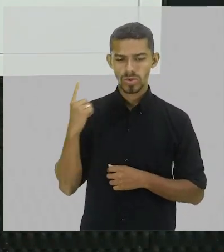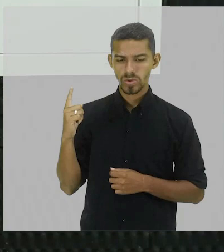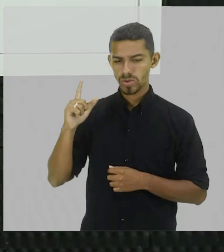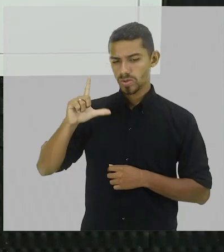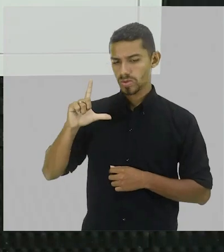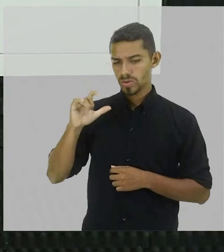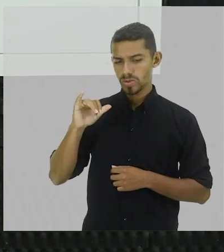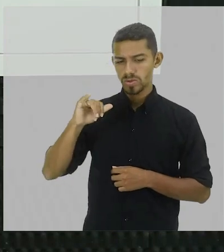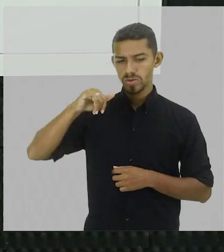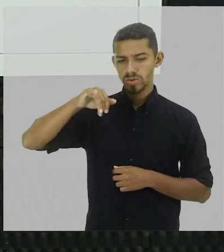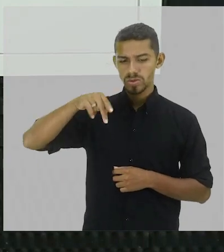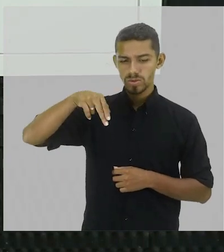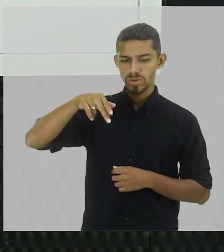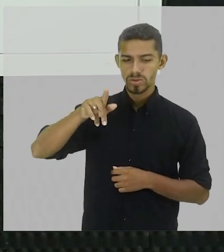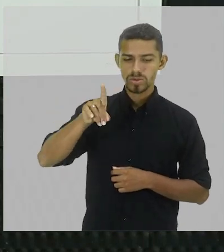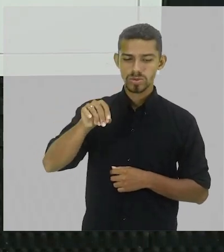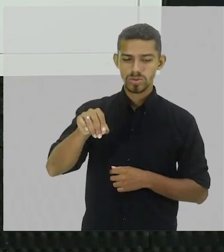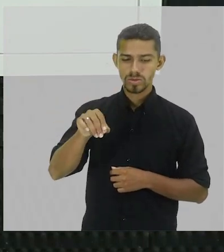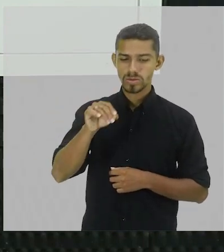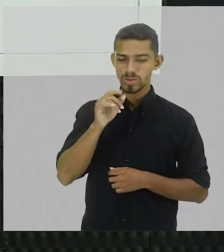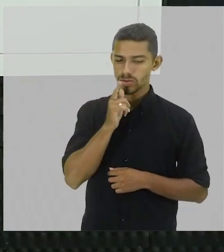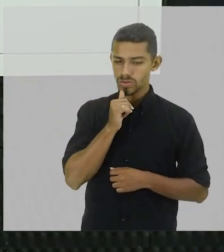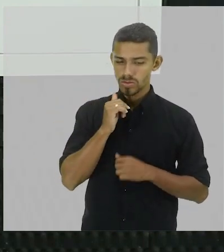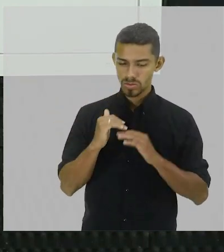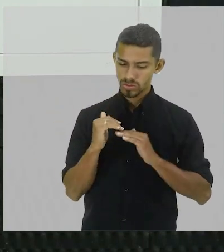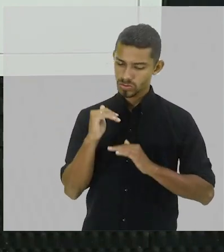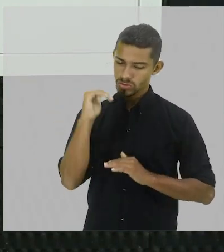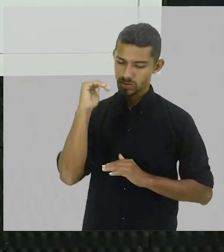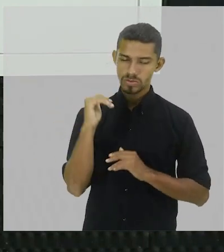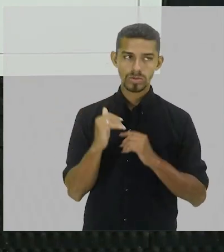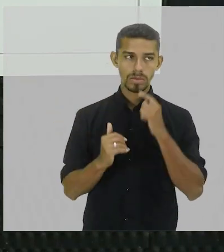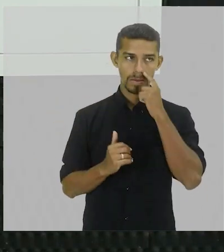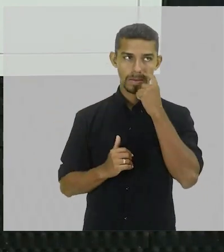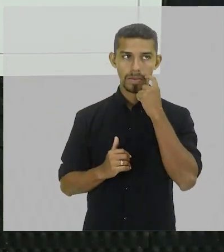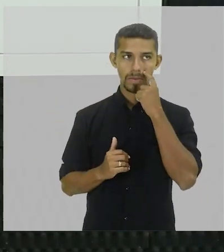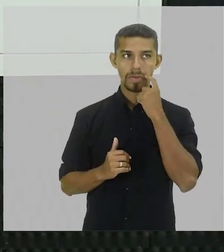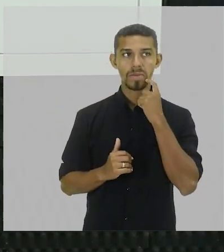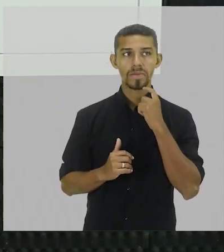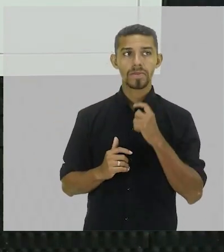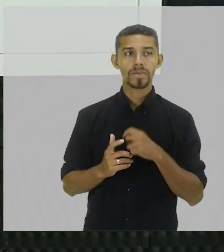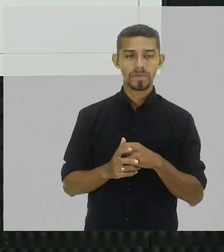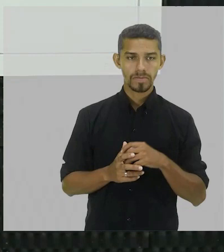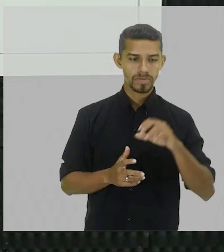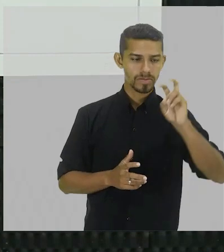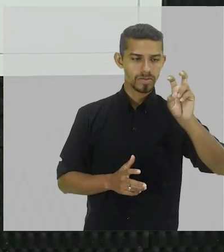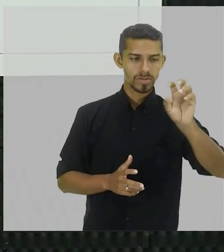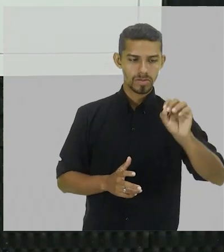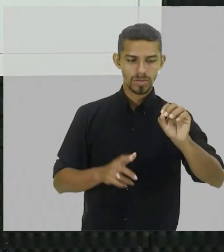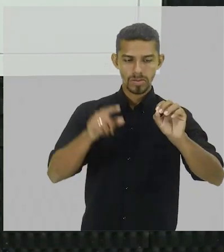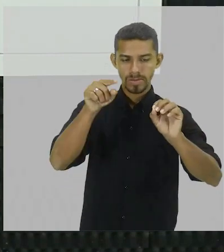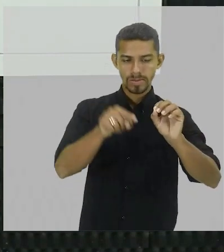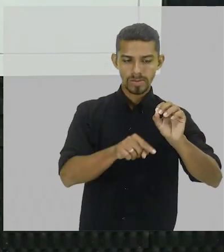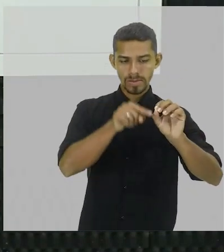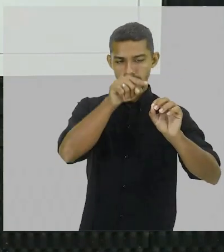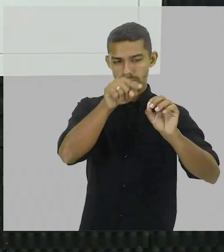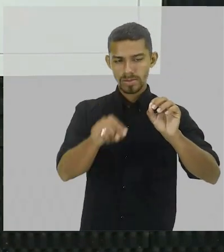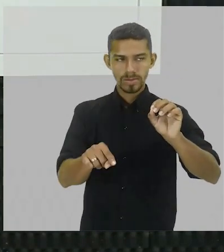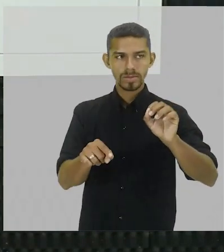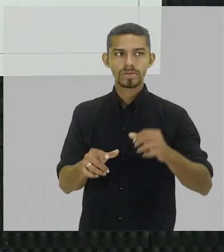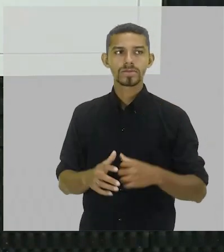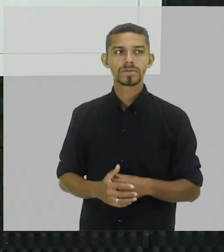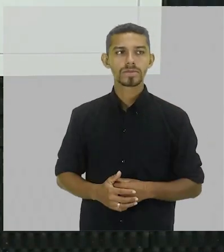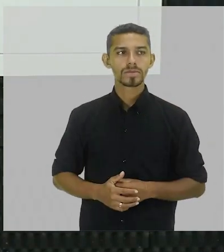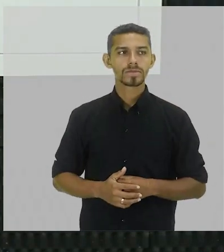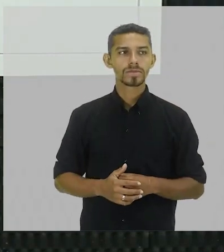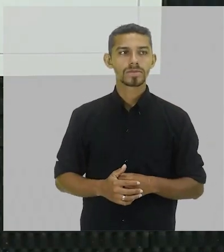líquido deslocado, basta eu fazer o quê? Multiplicar 50